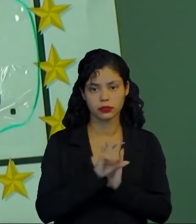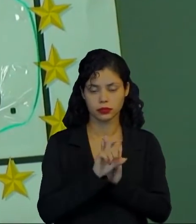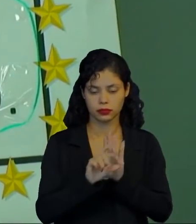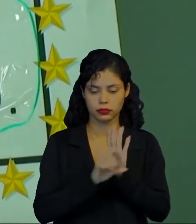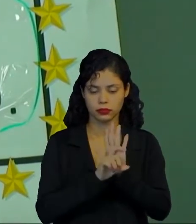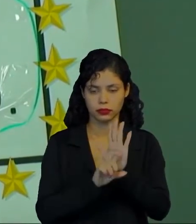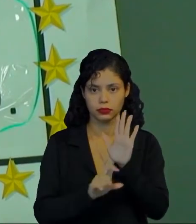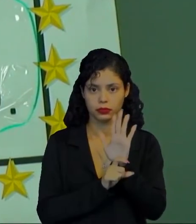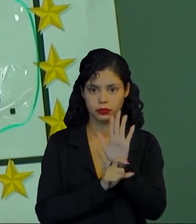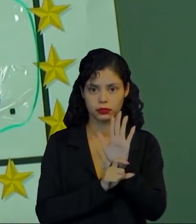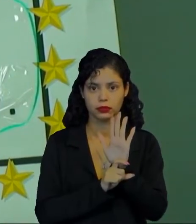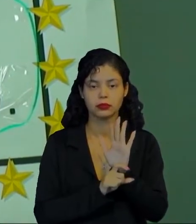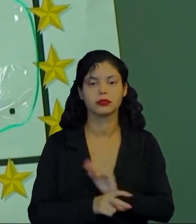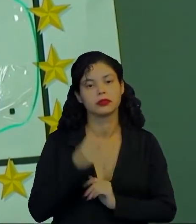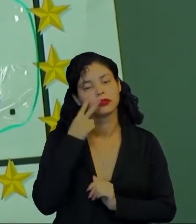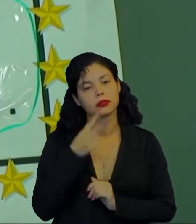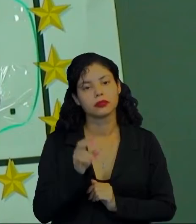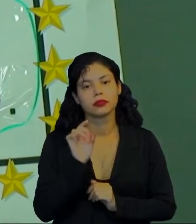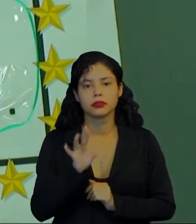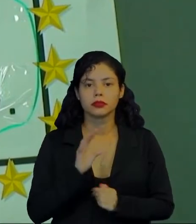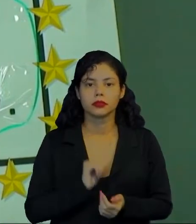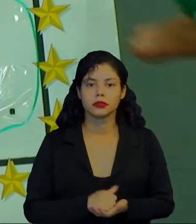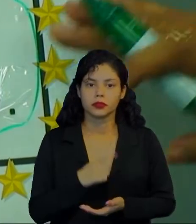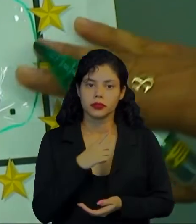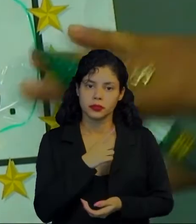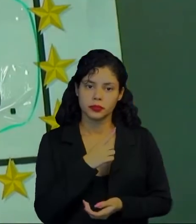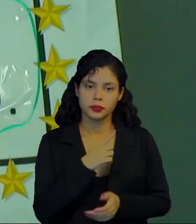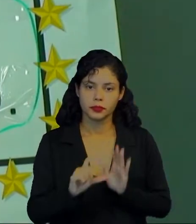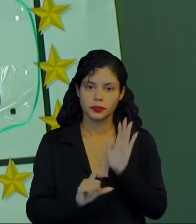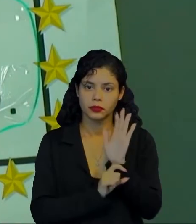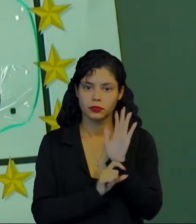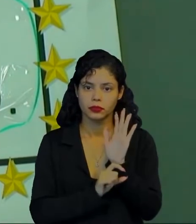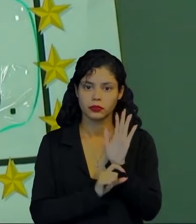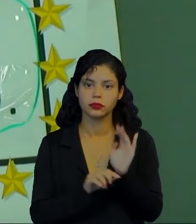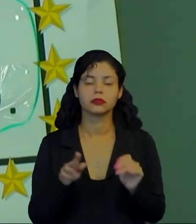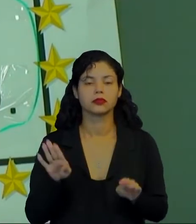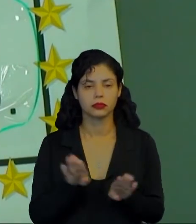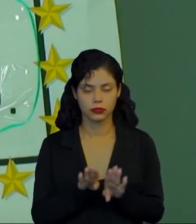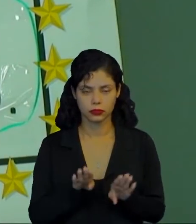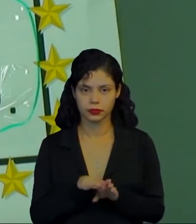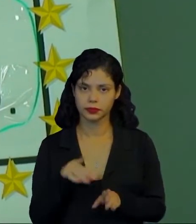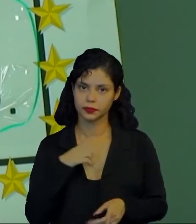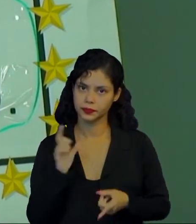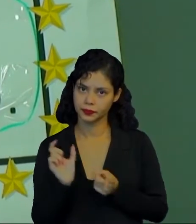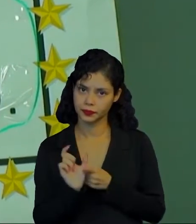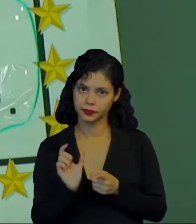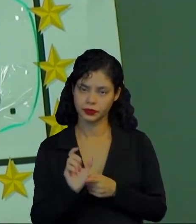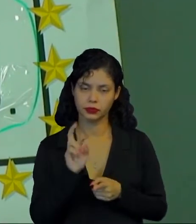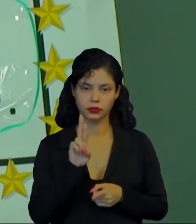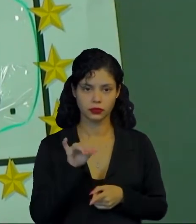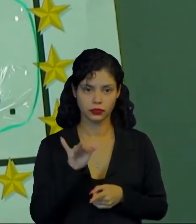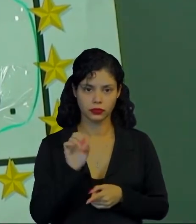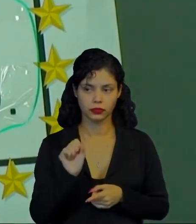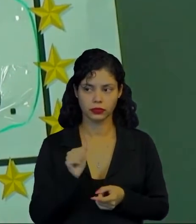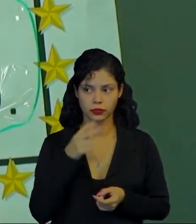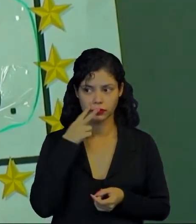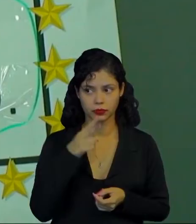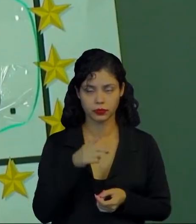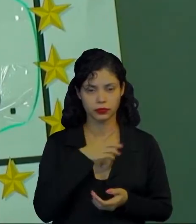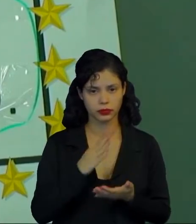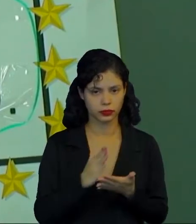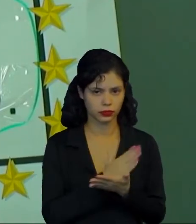estrofe. Viram só? Será que nessa estrofe também tem palavras que rimam? Vamos ver se